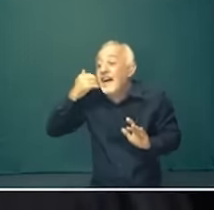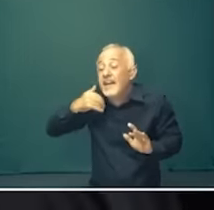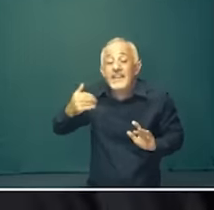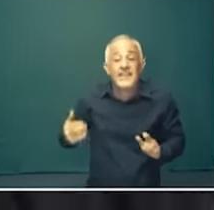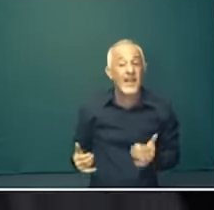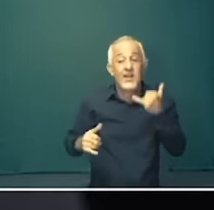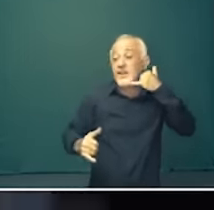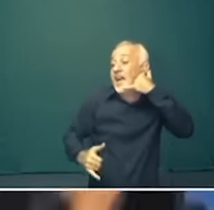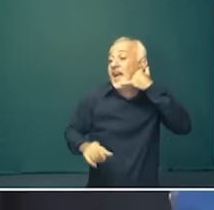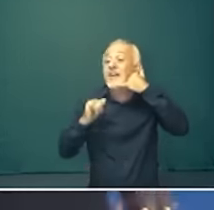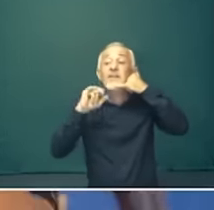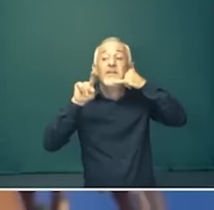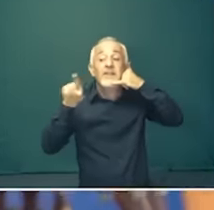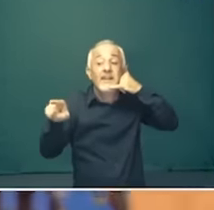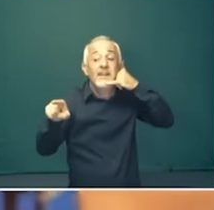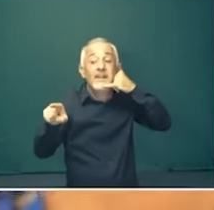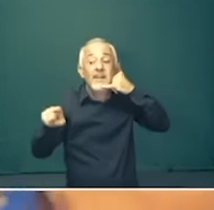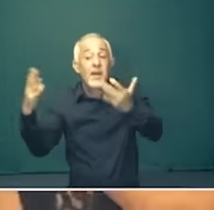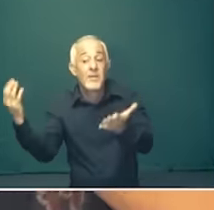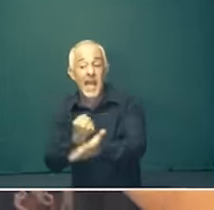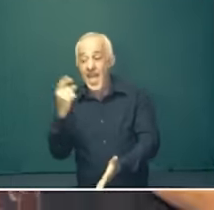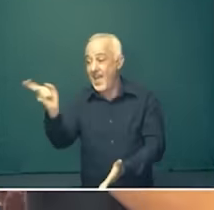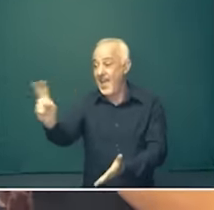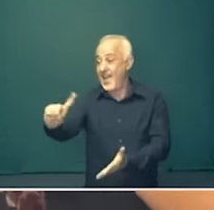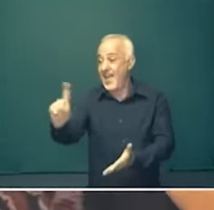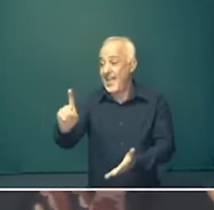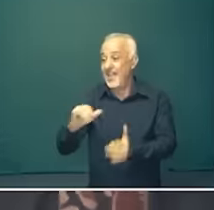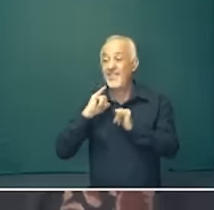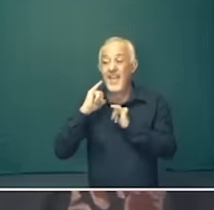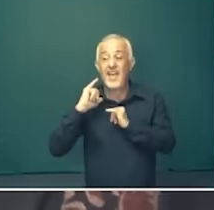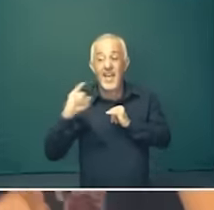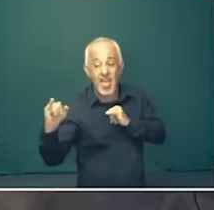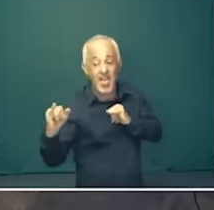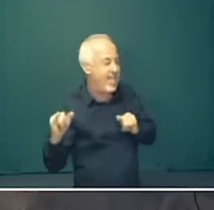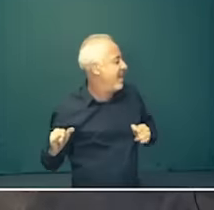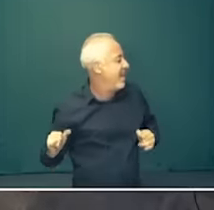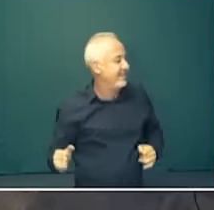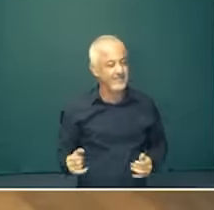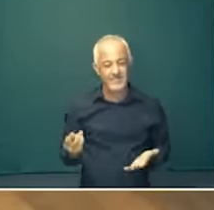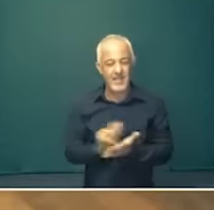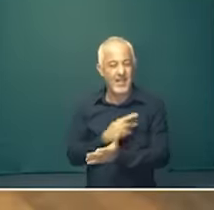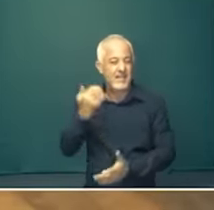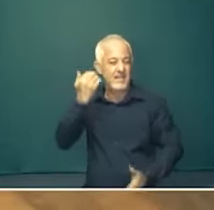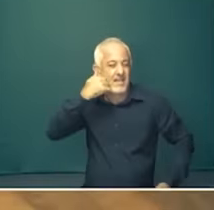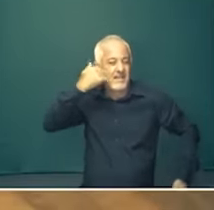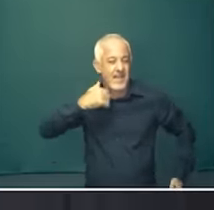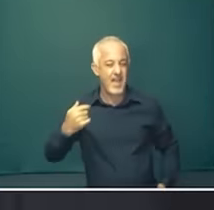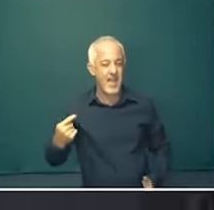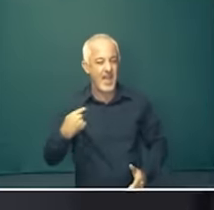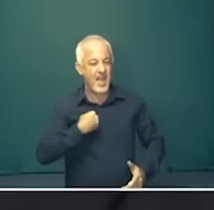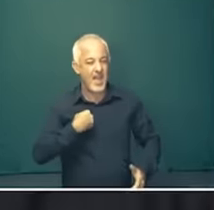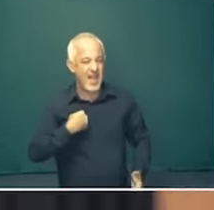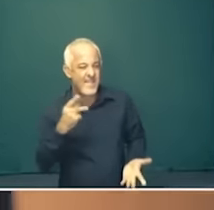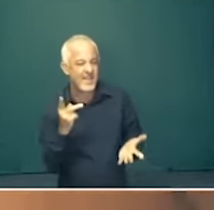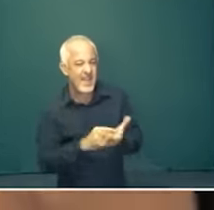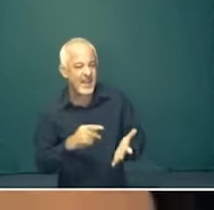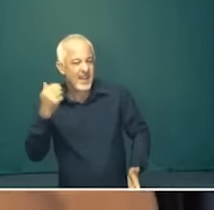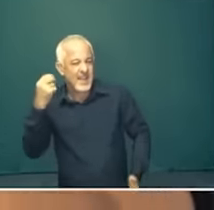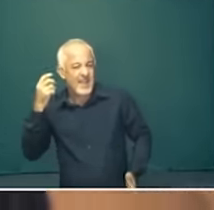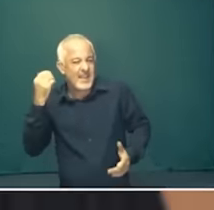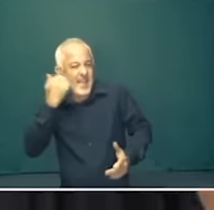tô ligando pra você, mas não é pra te pegar, é pra te dizer: assim não vai, não vai. Será que eu que sou